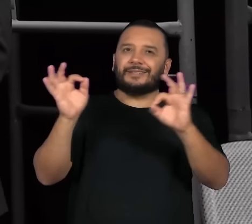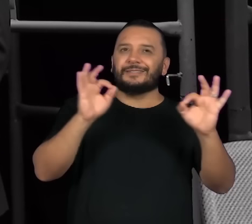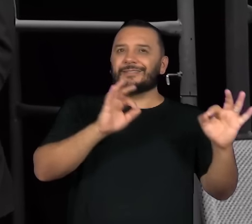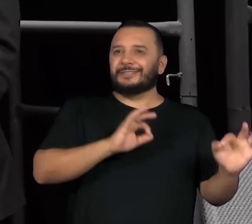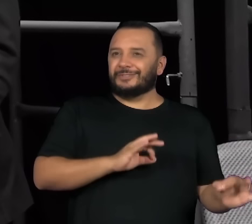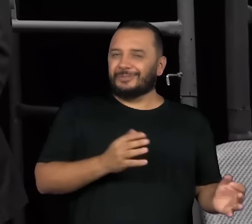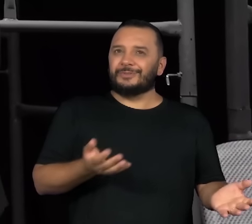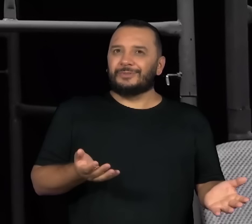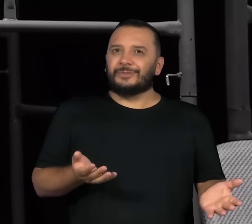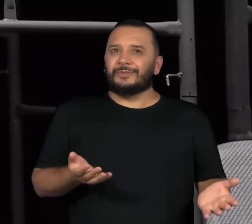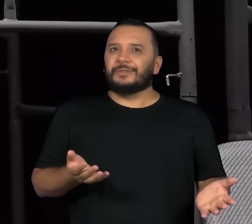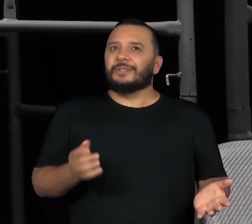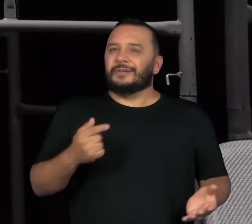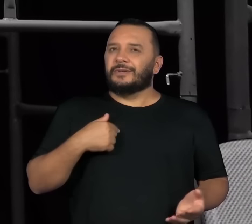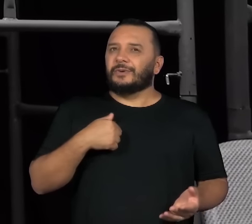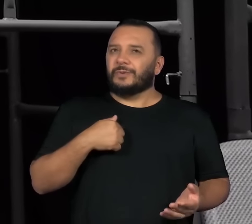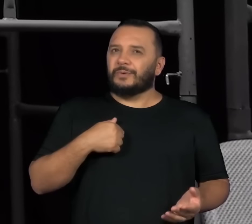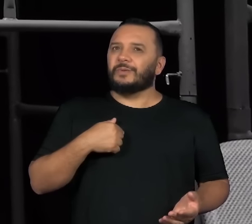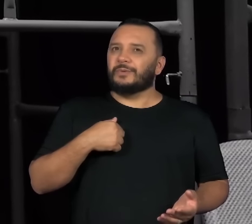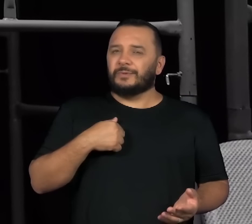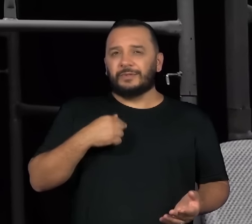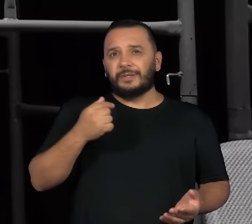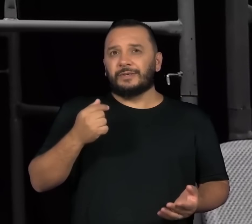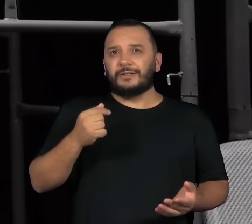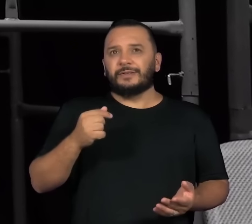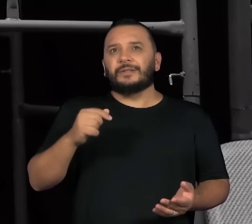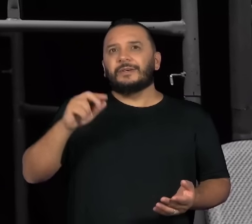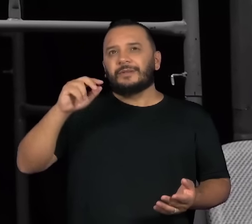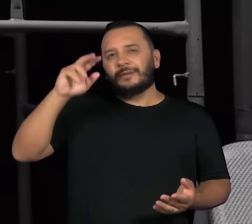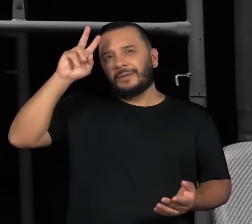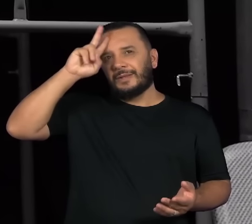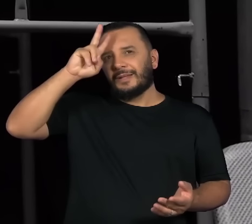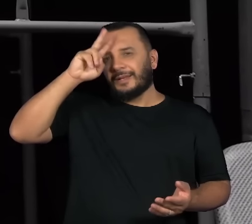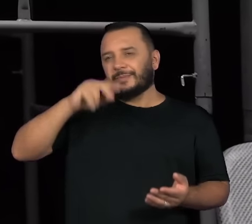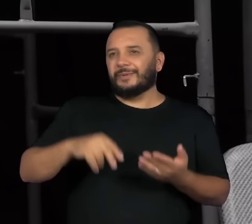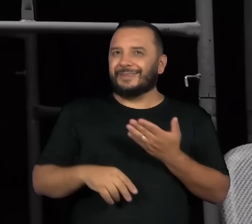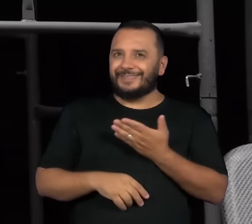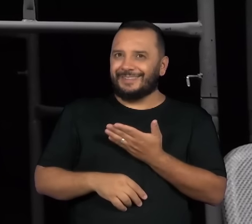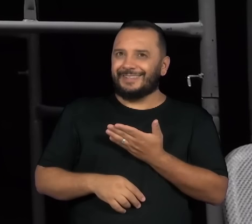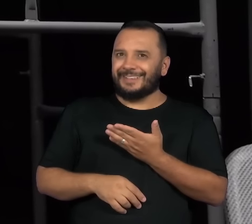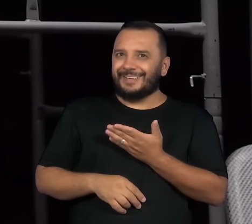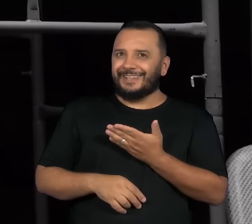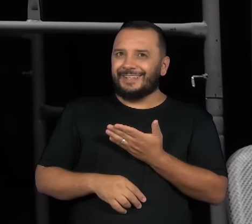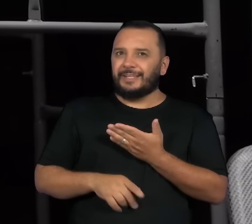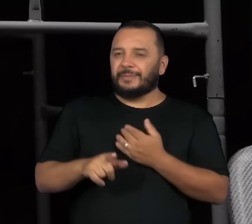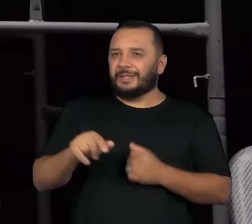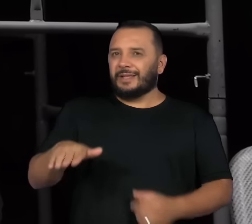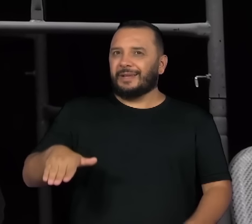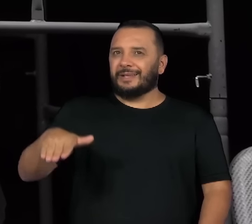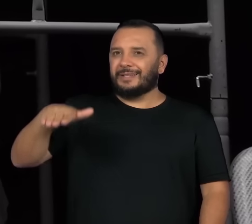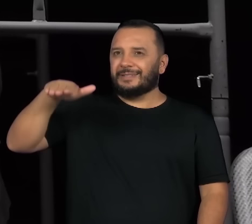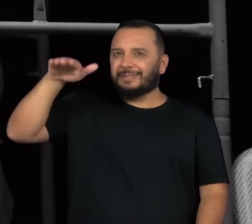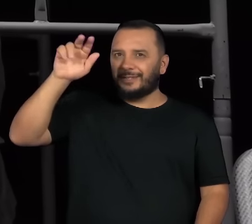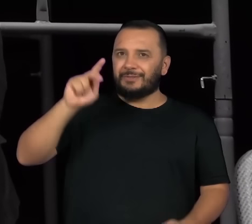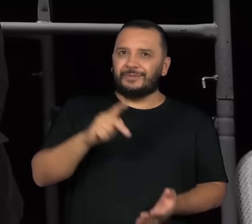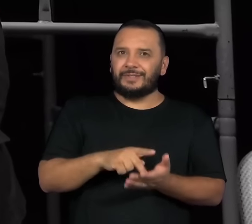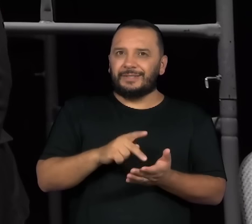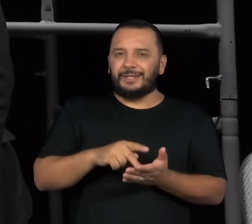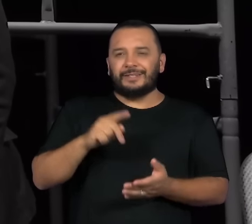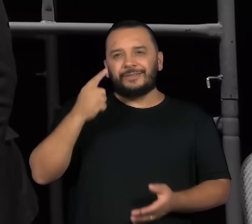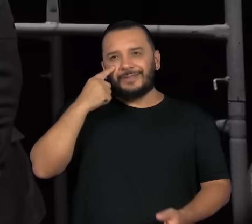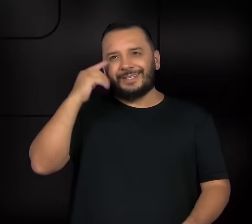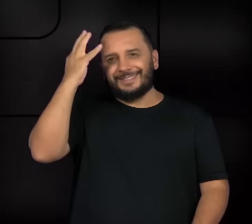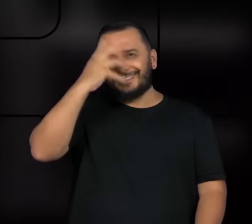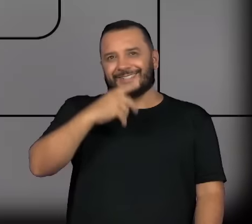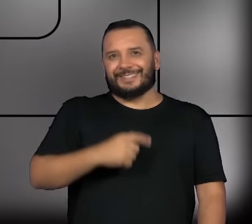Eu tava te reconhecendo. Olha aqui, gente, eu tava reconhecendo ela. Mas é que ela cresceu muito. Olha que linda.